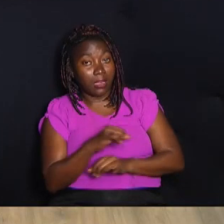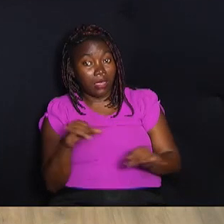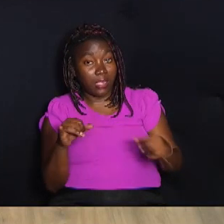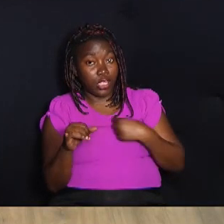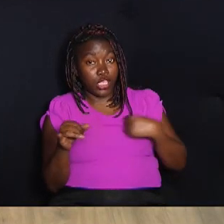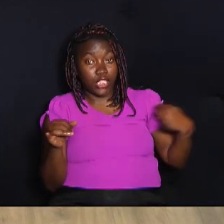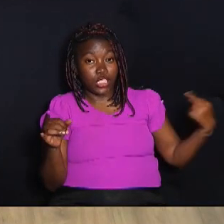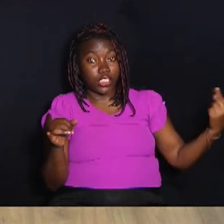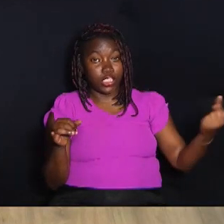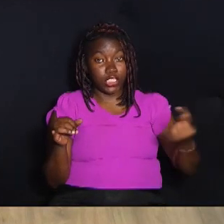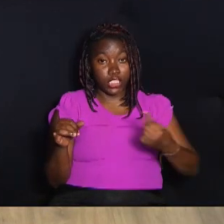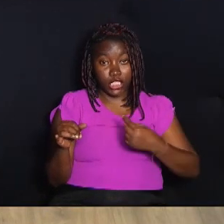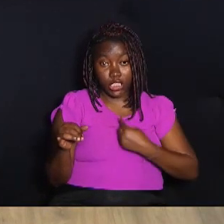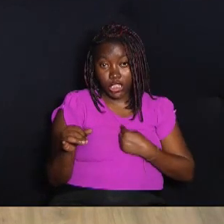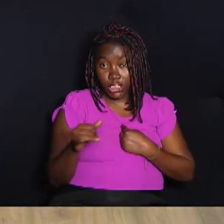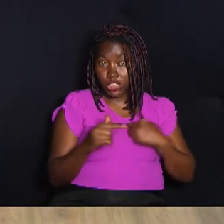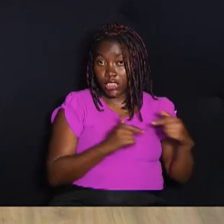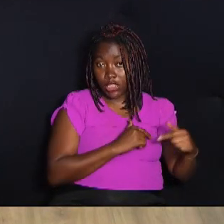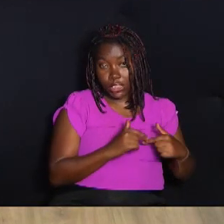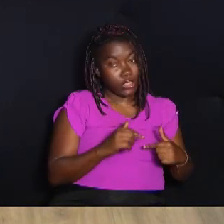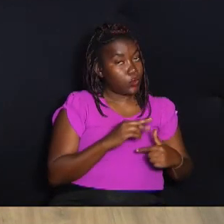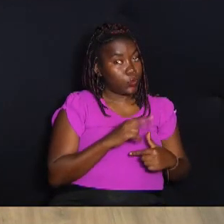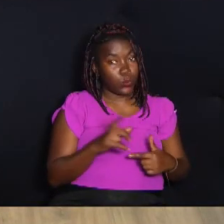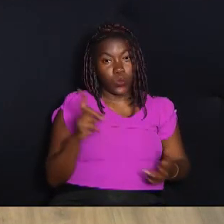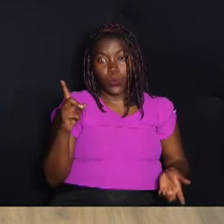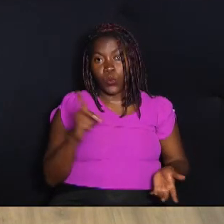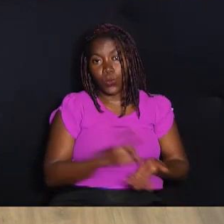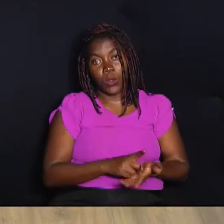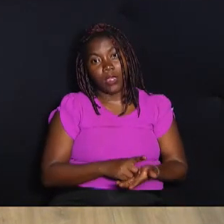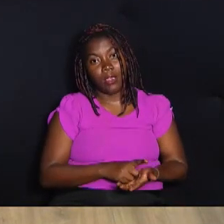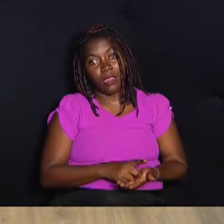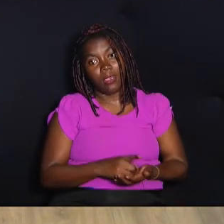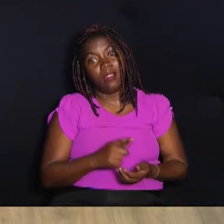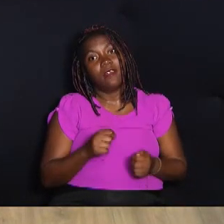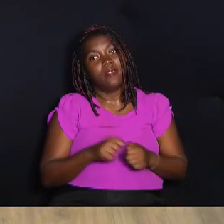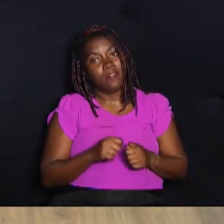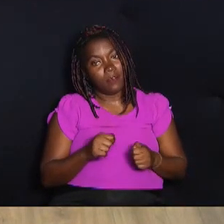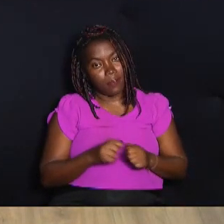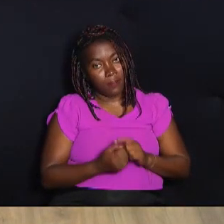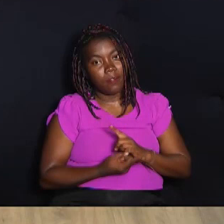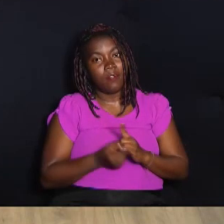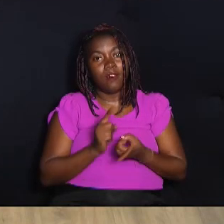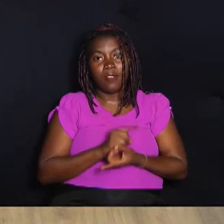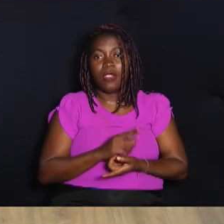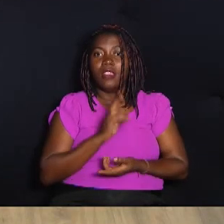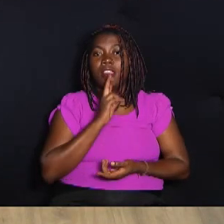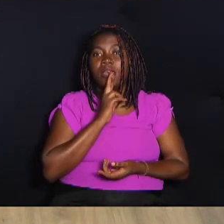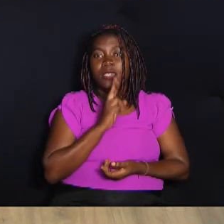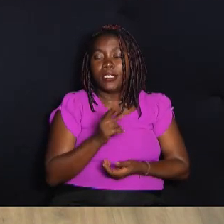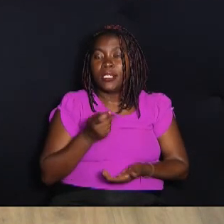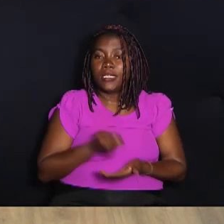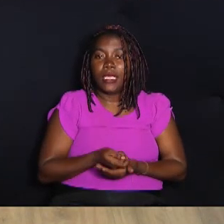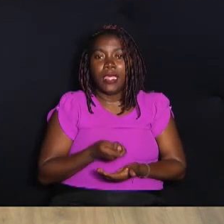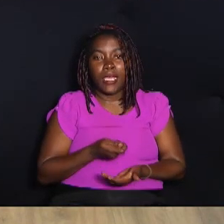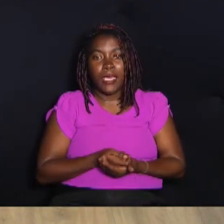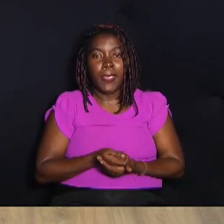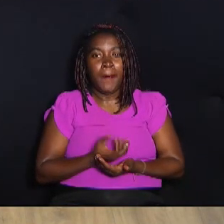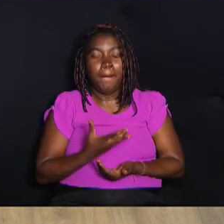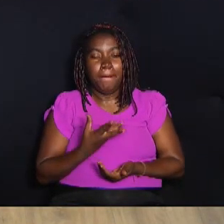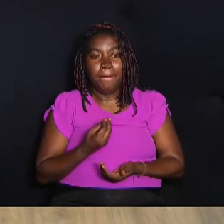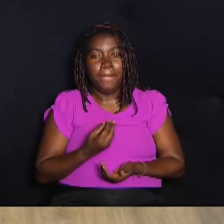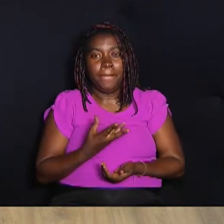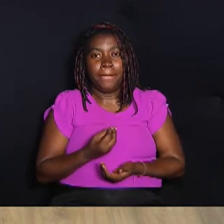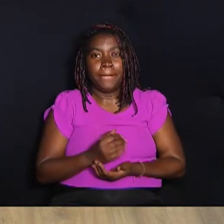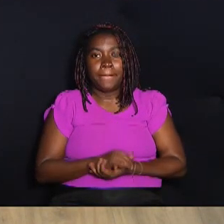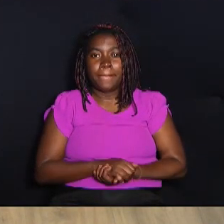sobre o nosso trabalho não é real, a gente faz o contraponto e tem que ser aí, né, muito,